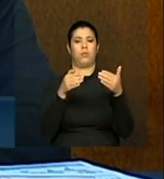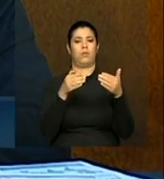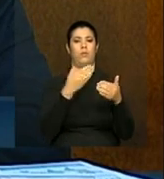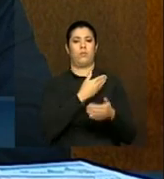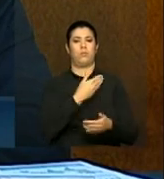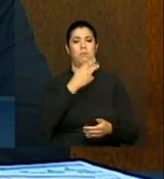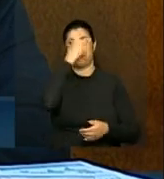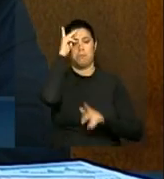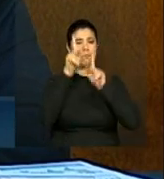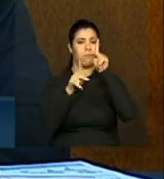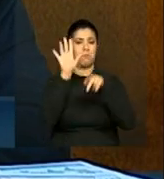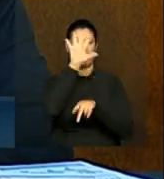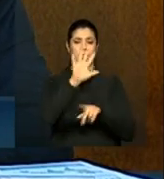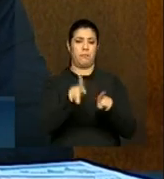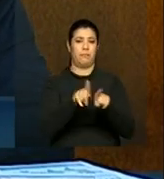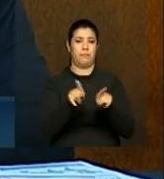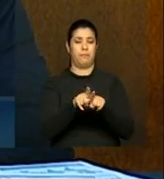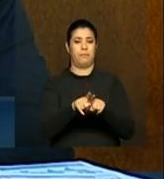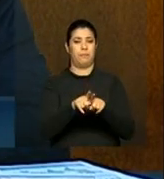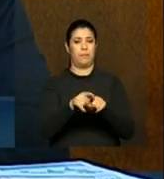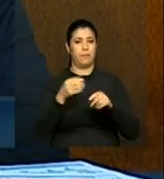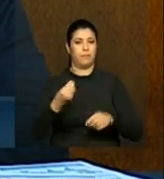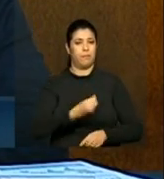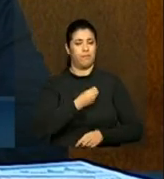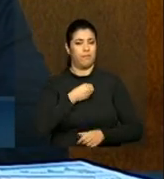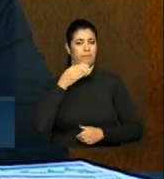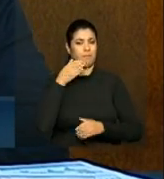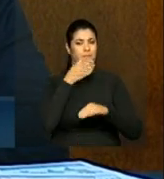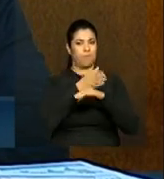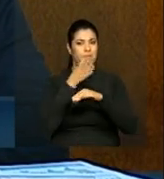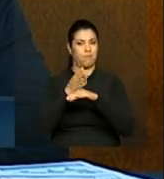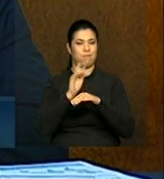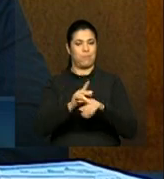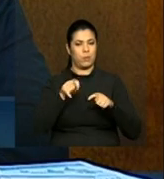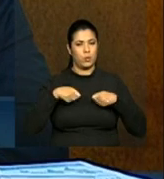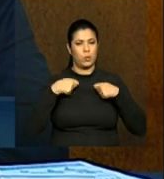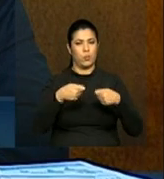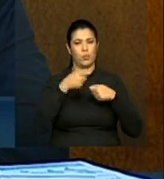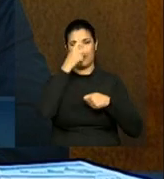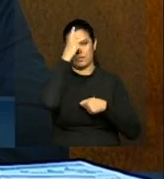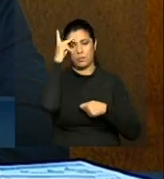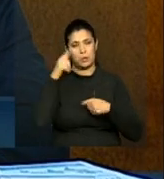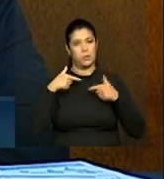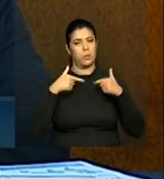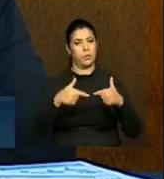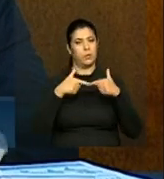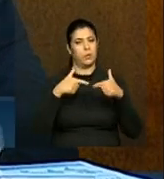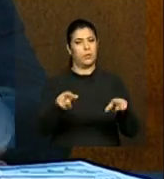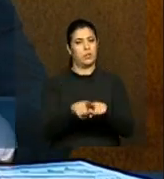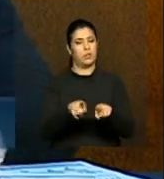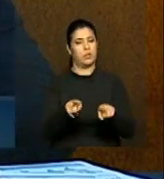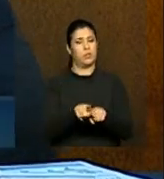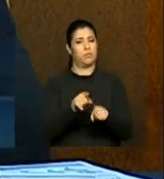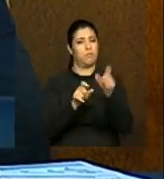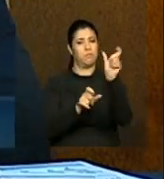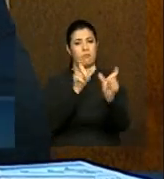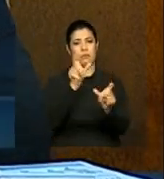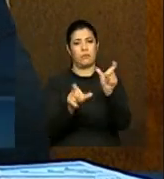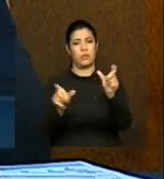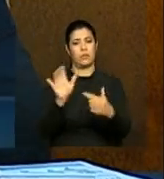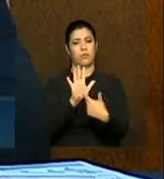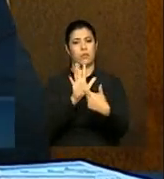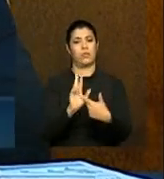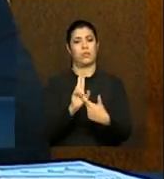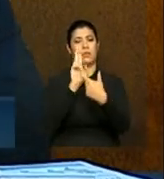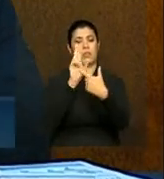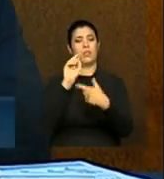geral, mas também a presença agarra a luta daquelas pessoas que estavam ali e que de alguma maneira são como a sociedade